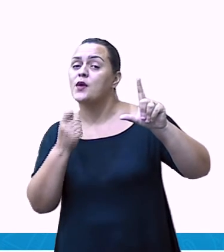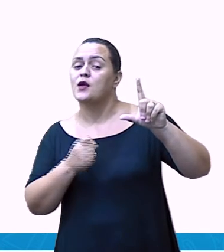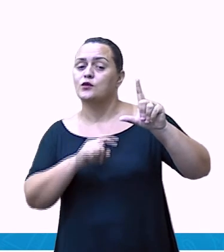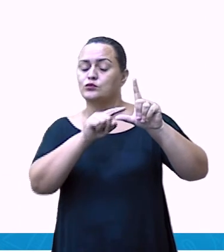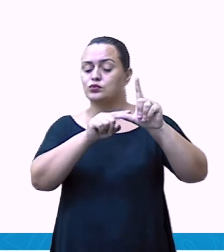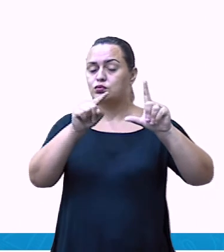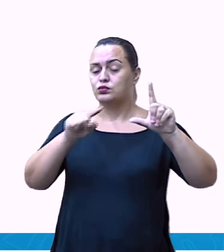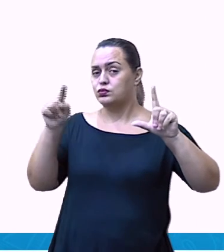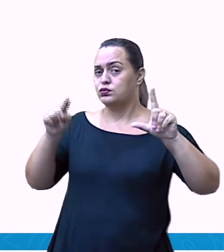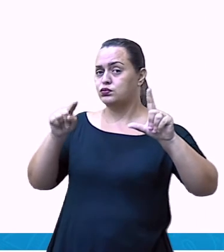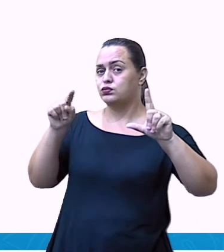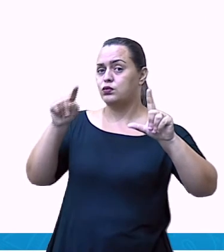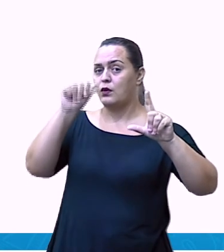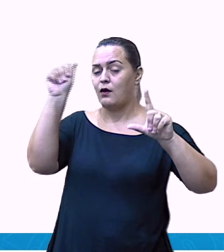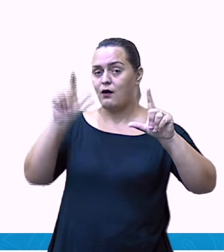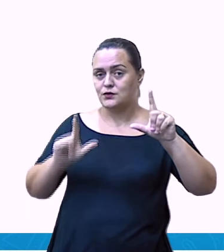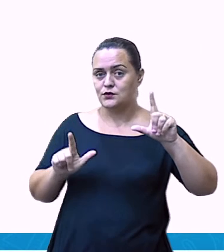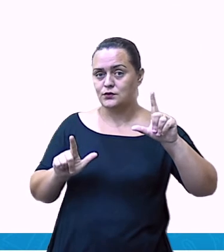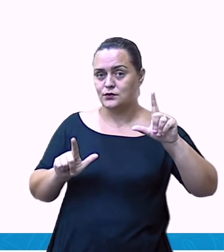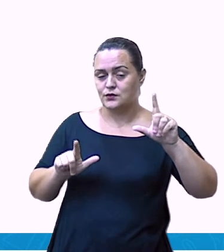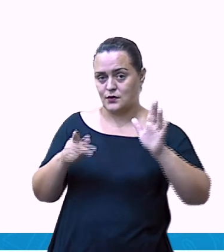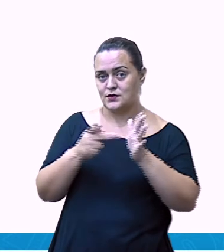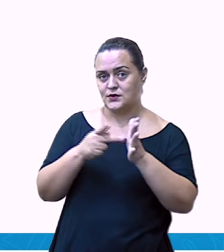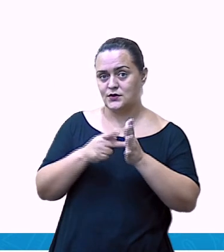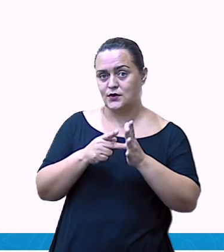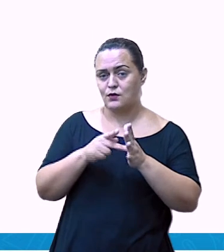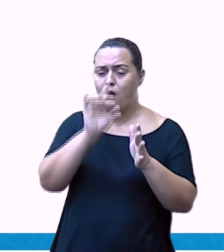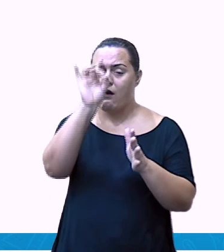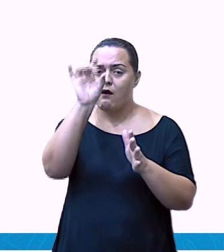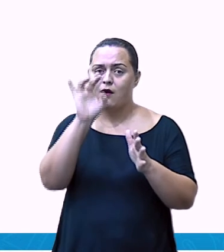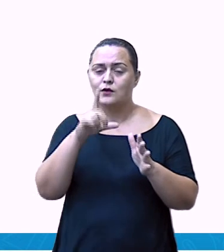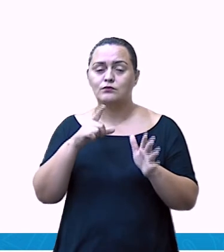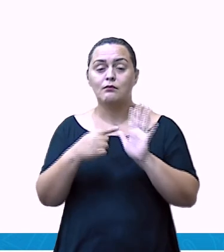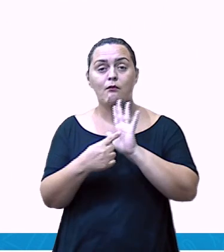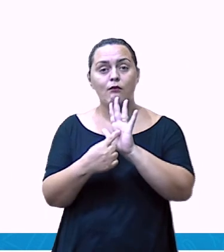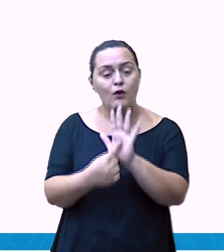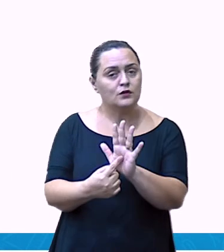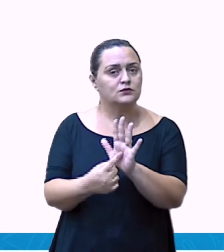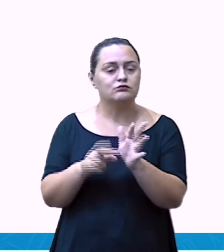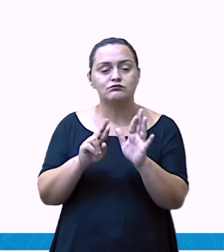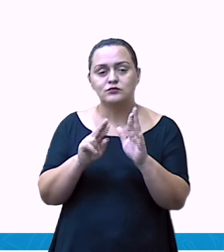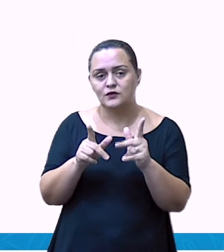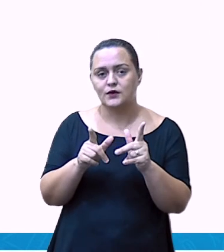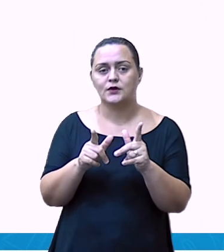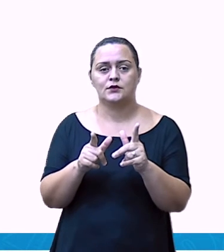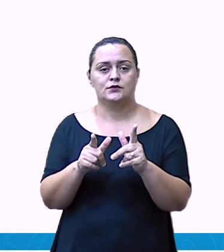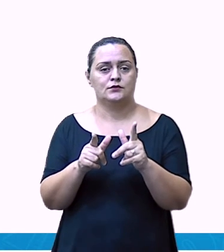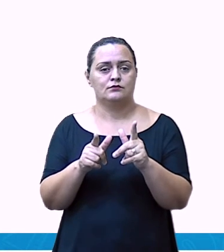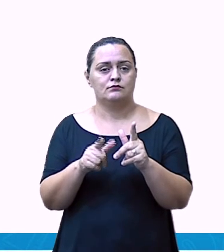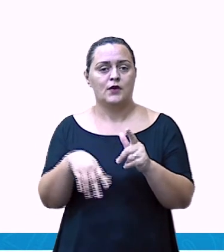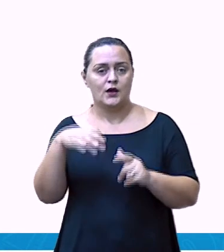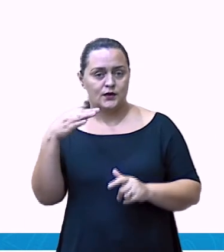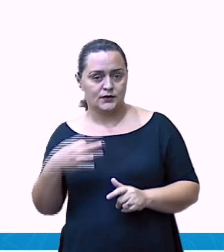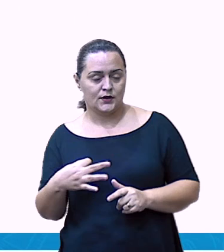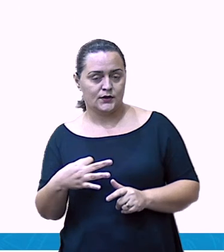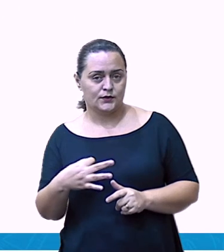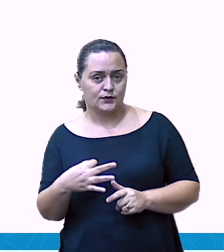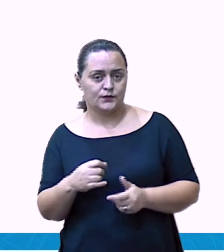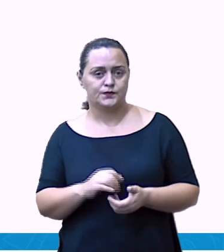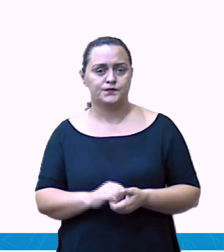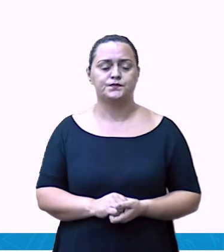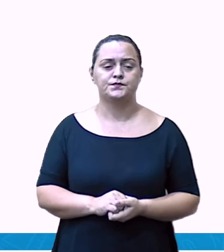mínima. Olha, e também a quantidade de quê? Aqui nós temos o quê?